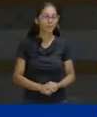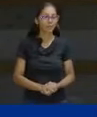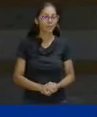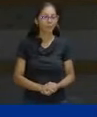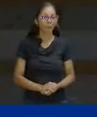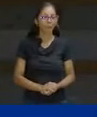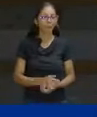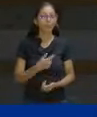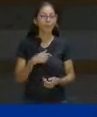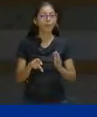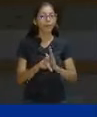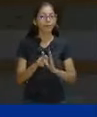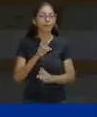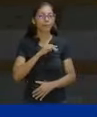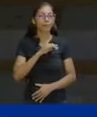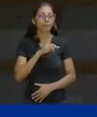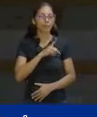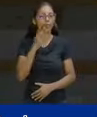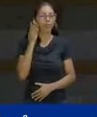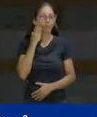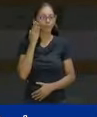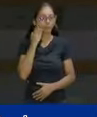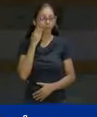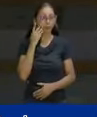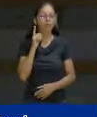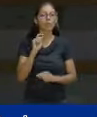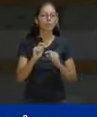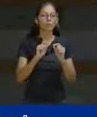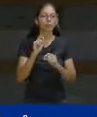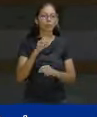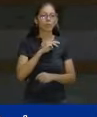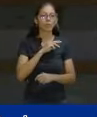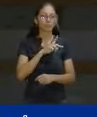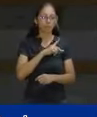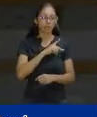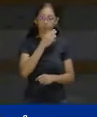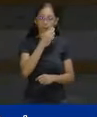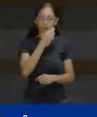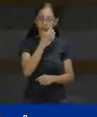como membro do Ministério Público Federal. E no Ministério Público Federal, por